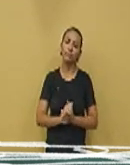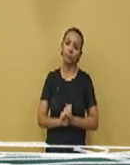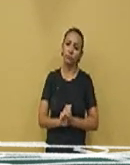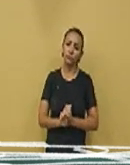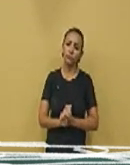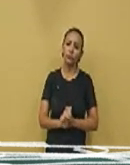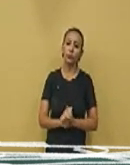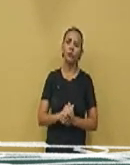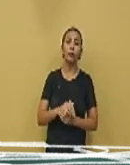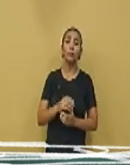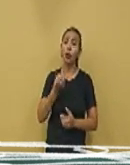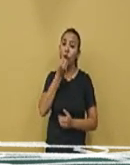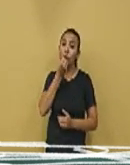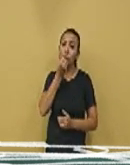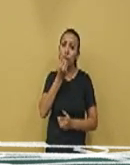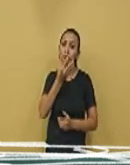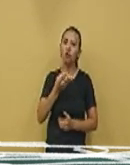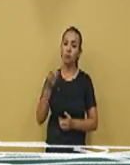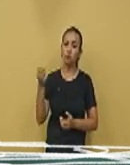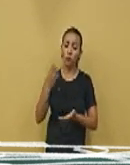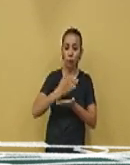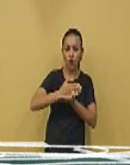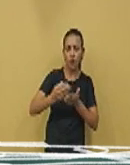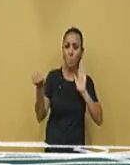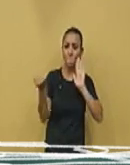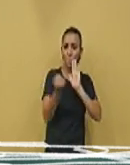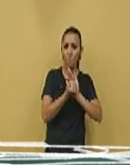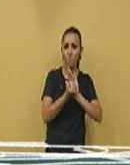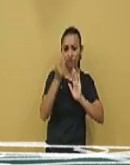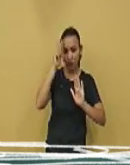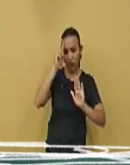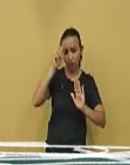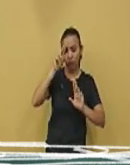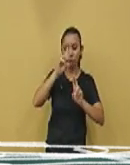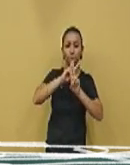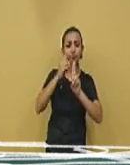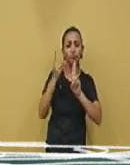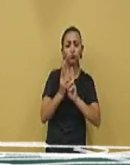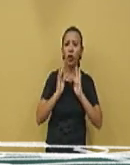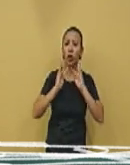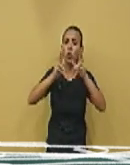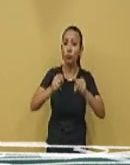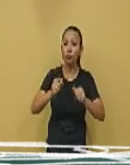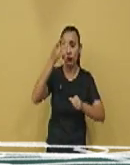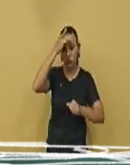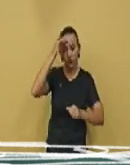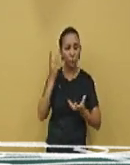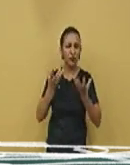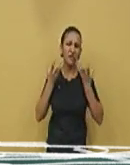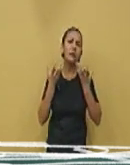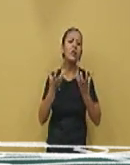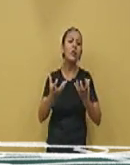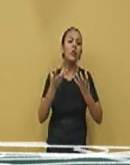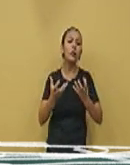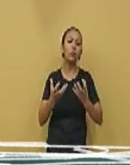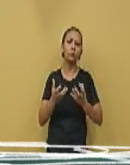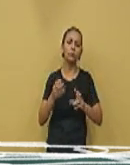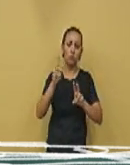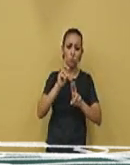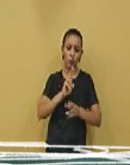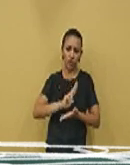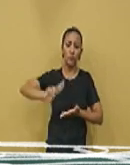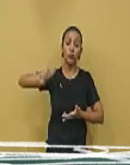uma nova fase que marcará a história da UFGD e de todos e todas que querem fazer dela uma universidade